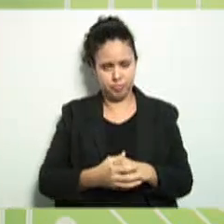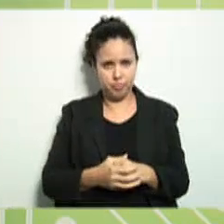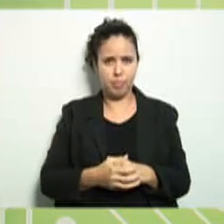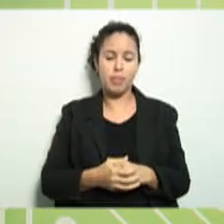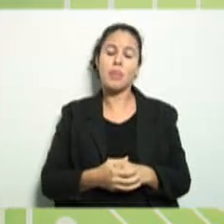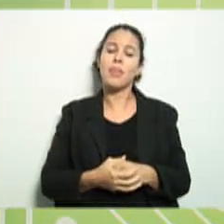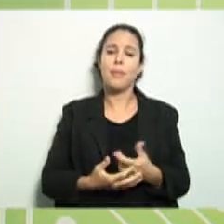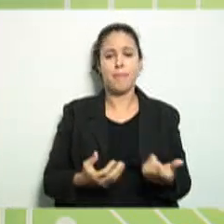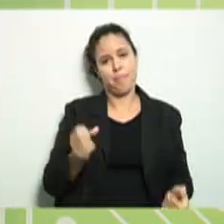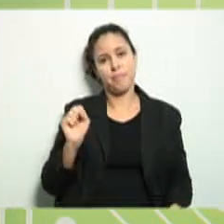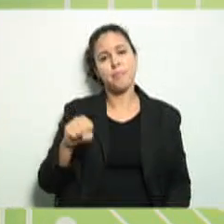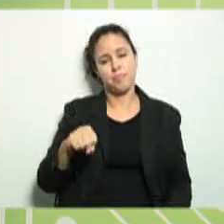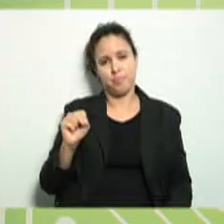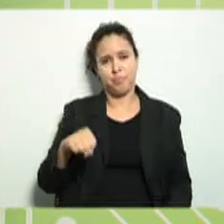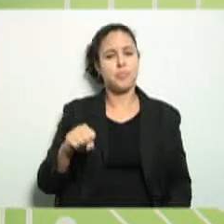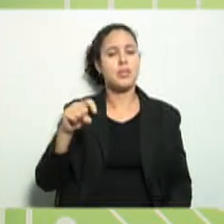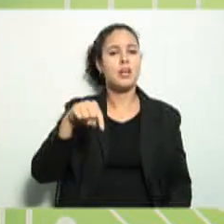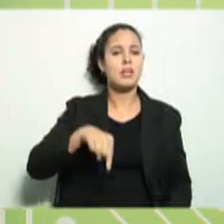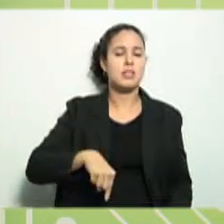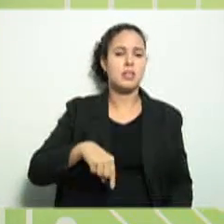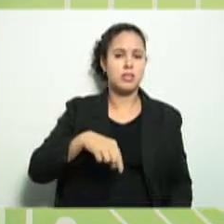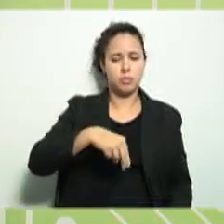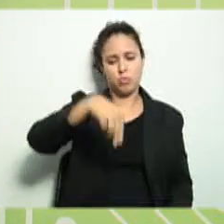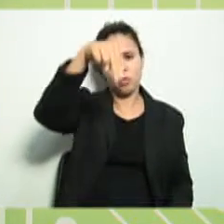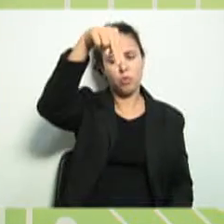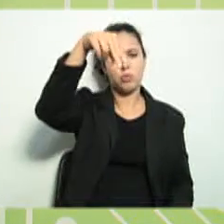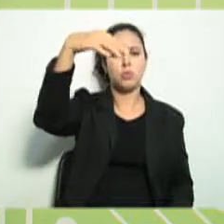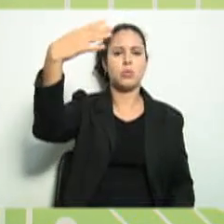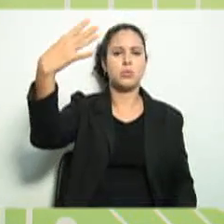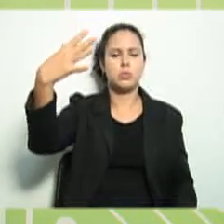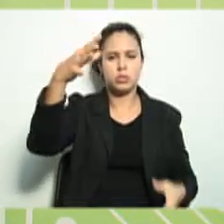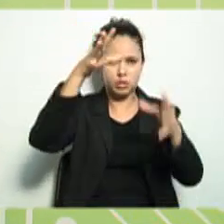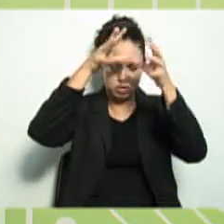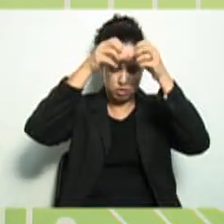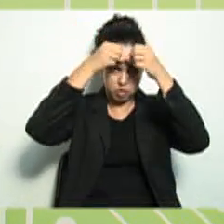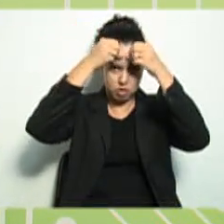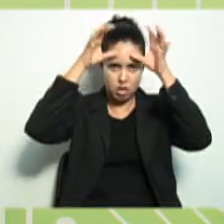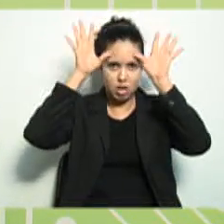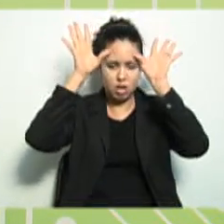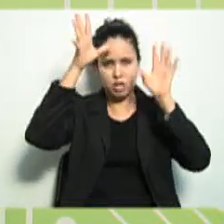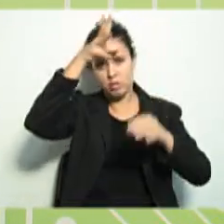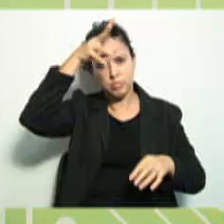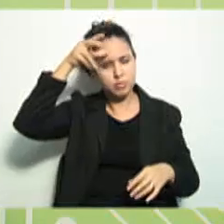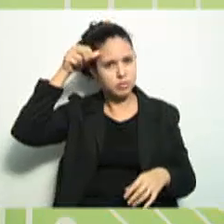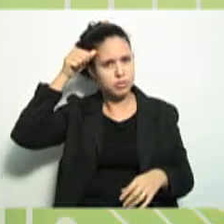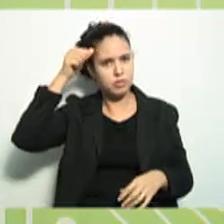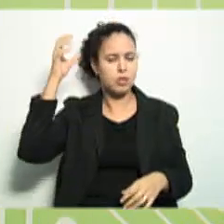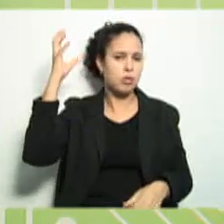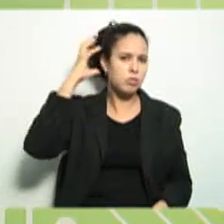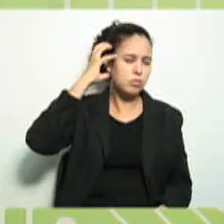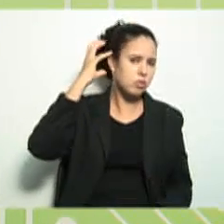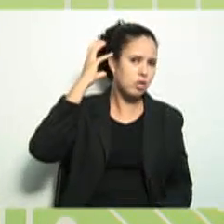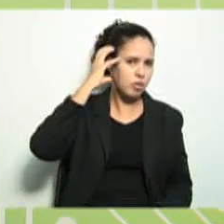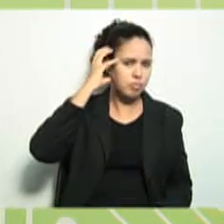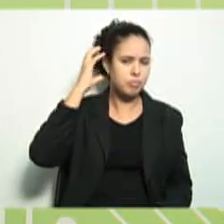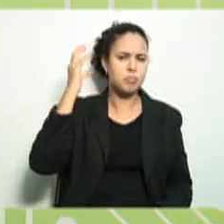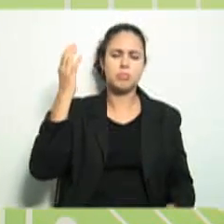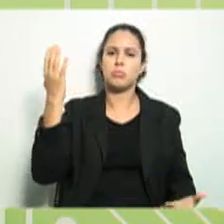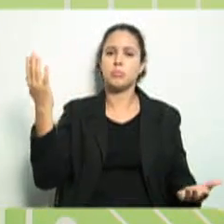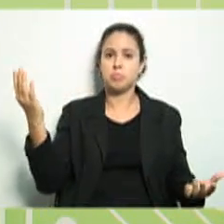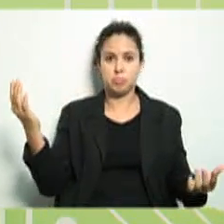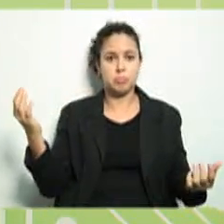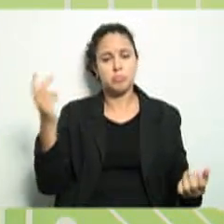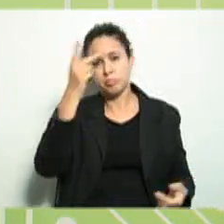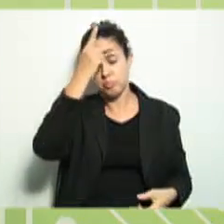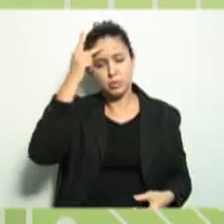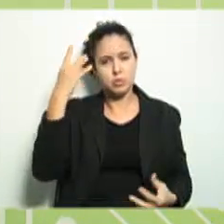Sim, essa nossa região vasta aqui no norte, Mato Grosso, Rondônia, Acre, essa ocupação basicamente trouxe esse pessoal com essa cultura